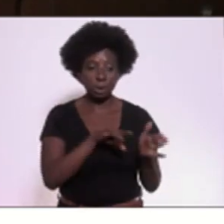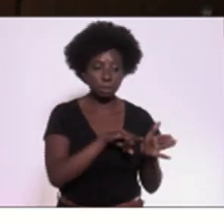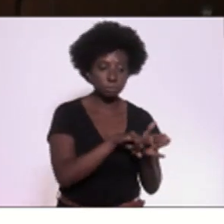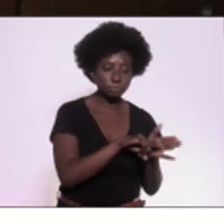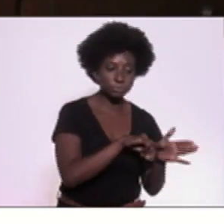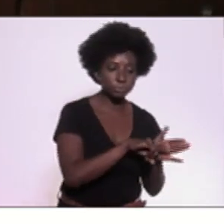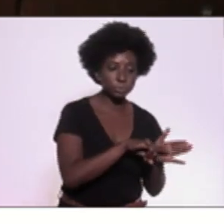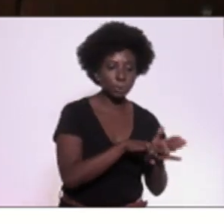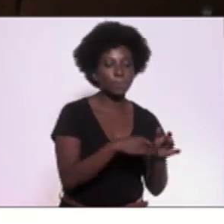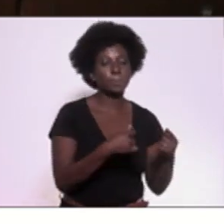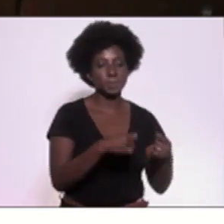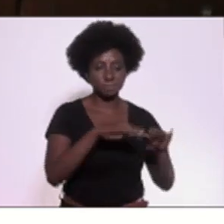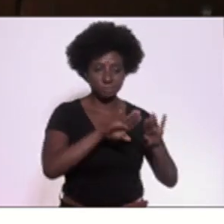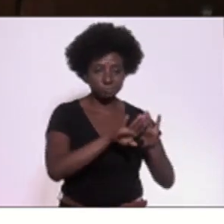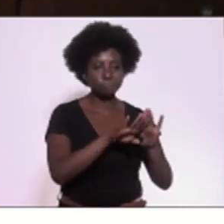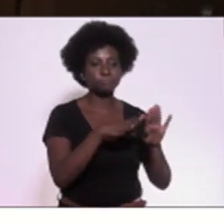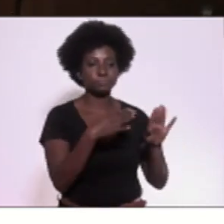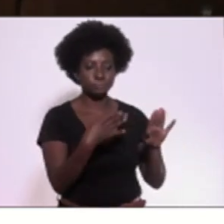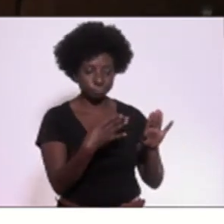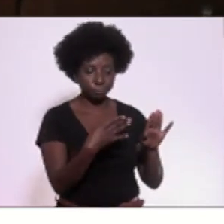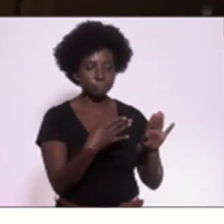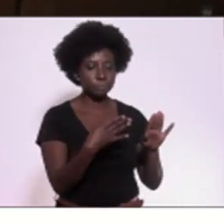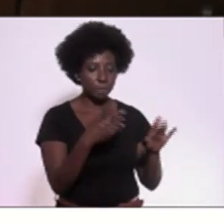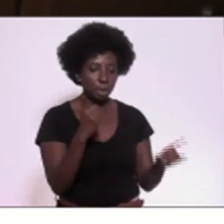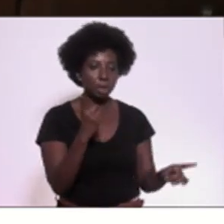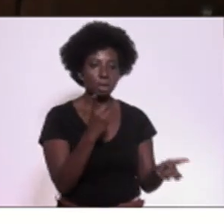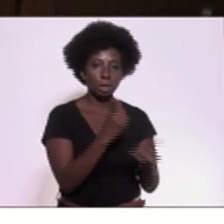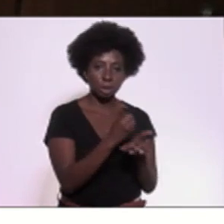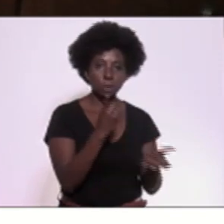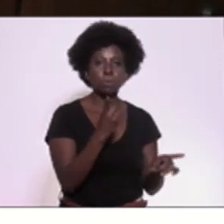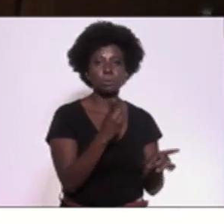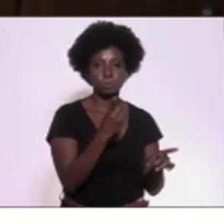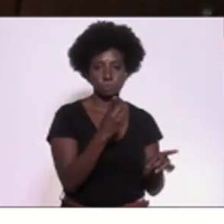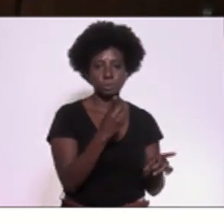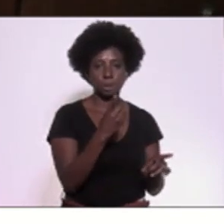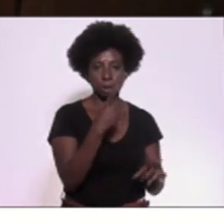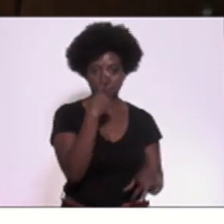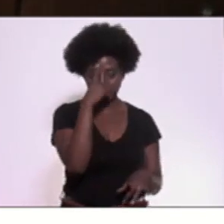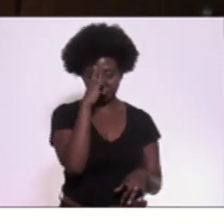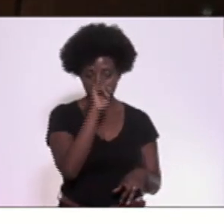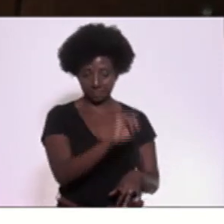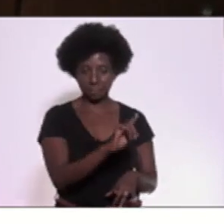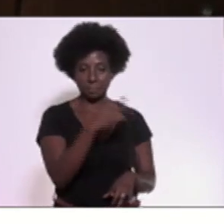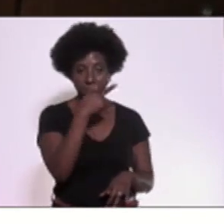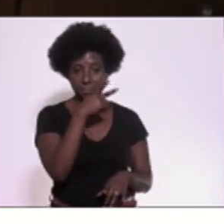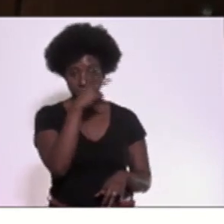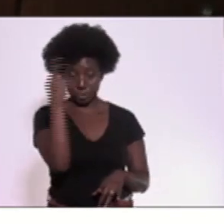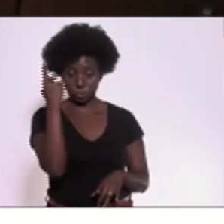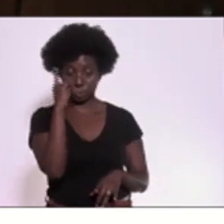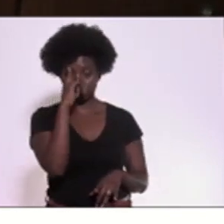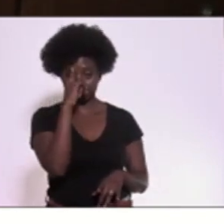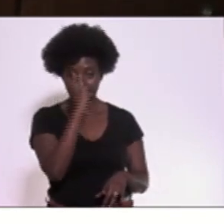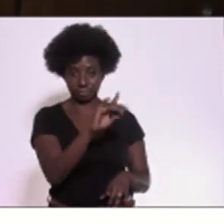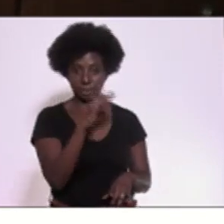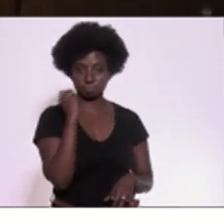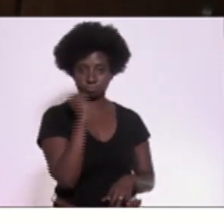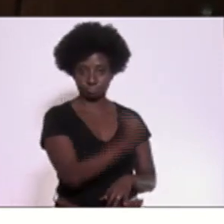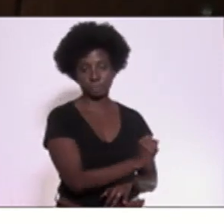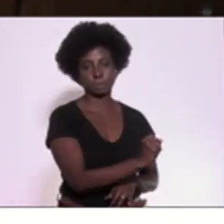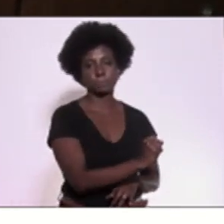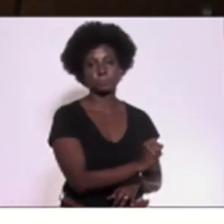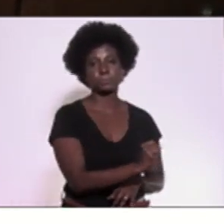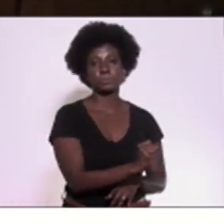ser reabertas e encontrar o mandante desse assassinato. O que não pode